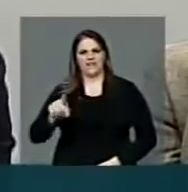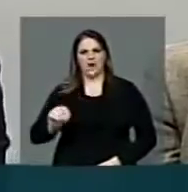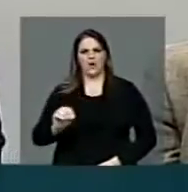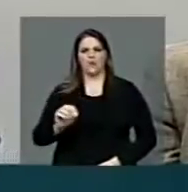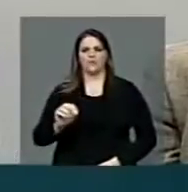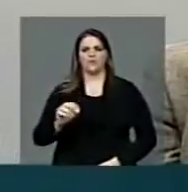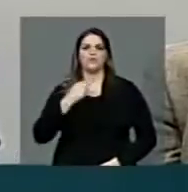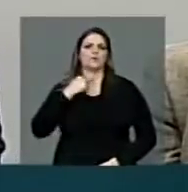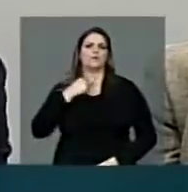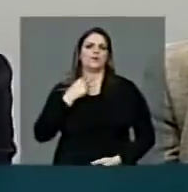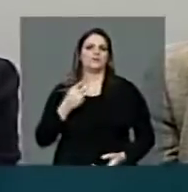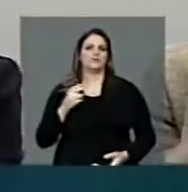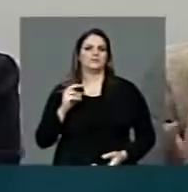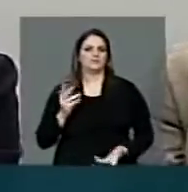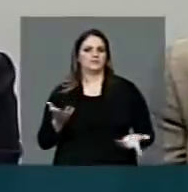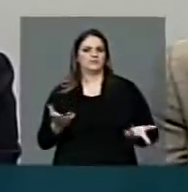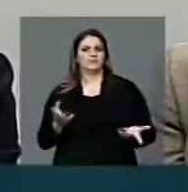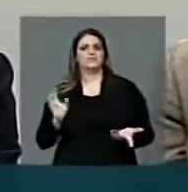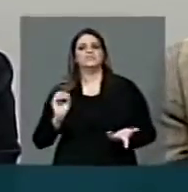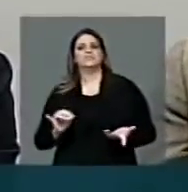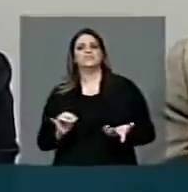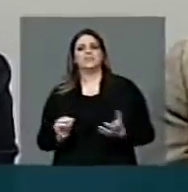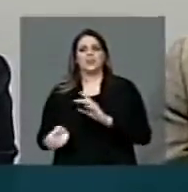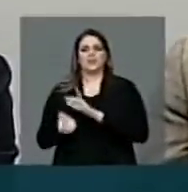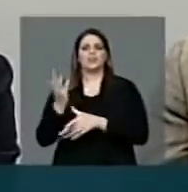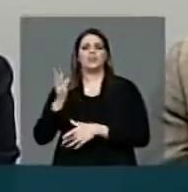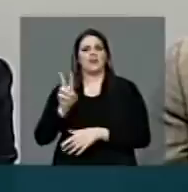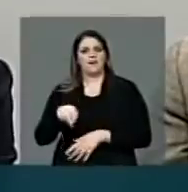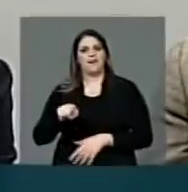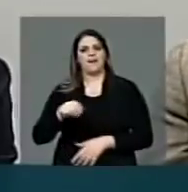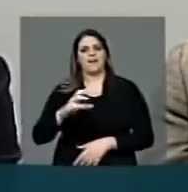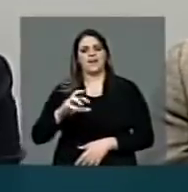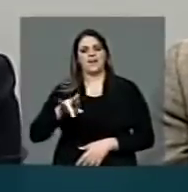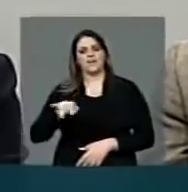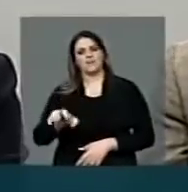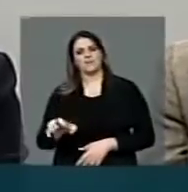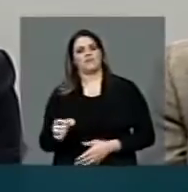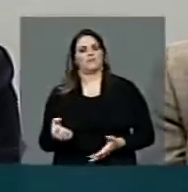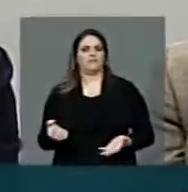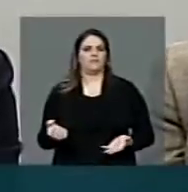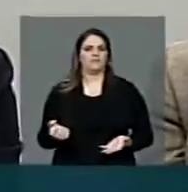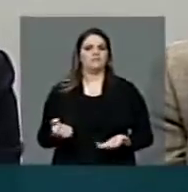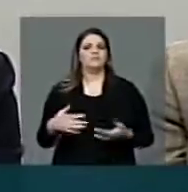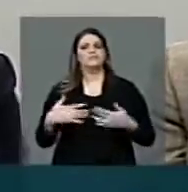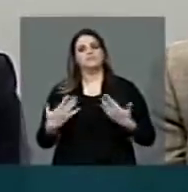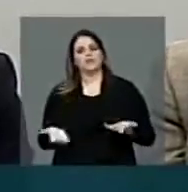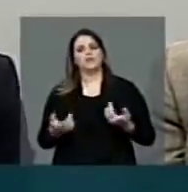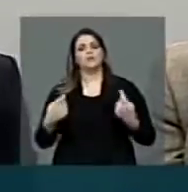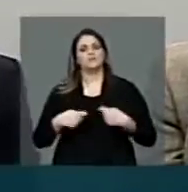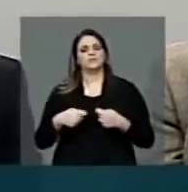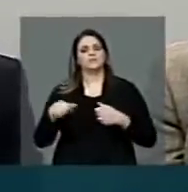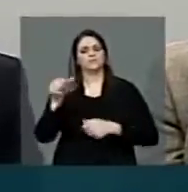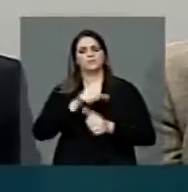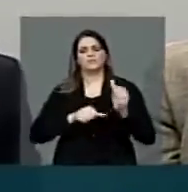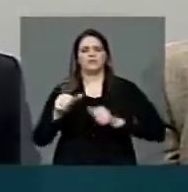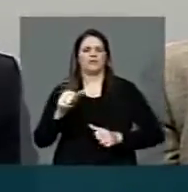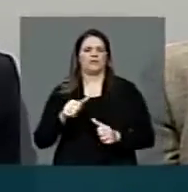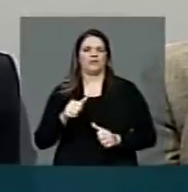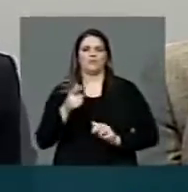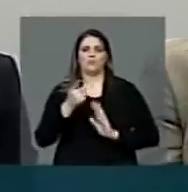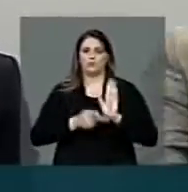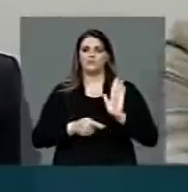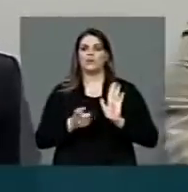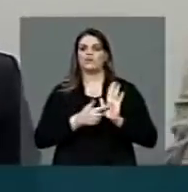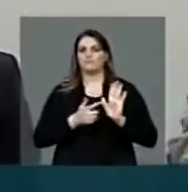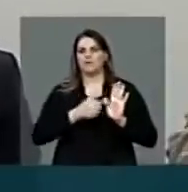cooperativamente, porque se elas criarem uma casa, ainda que cooperativada, será crime segundo o Código Penal. Portanto, é preciso descriminalizar a casa. O projeto, portanto,